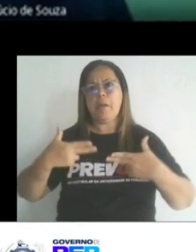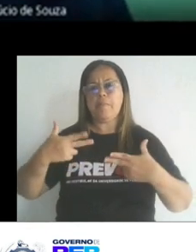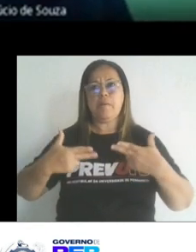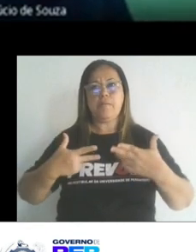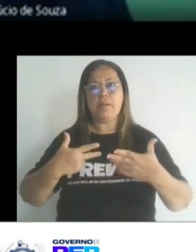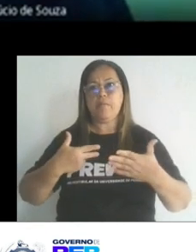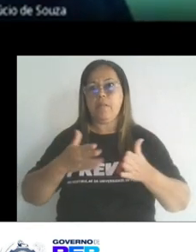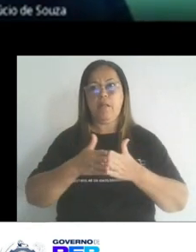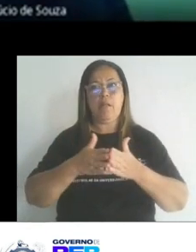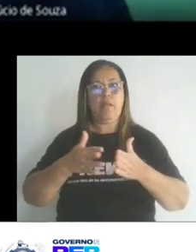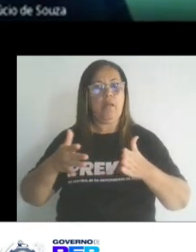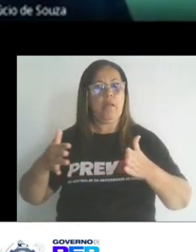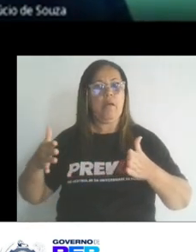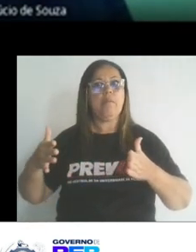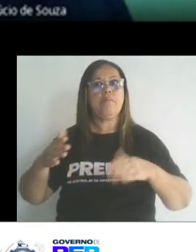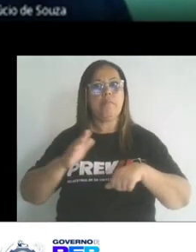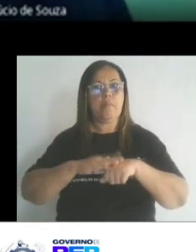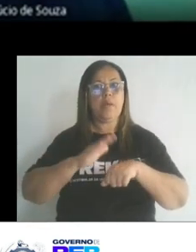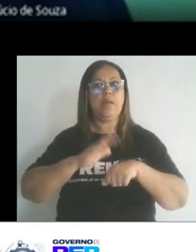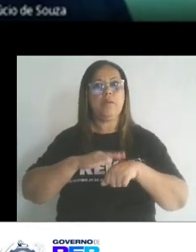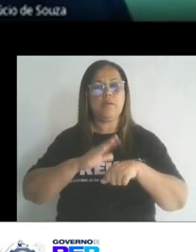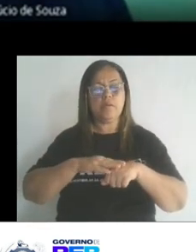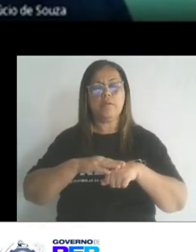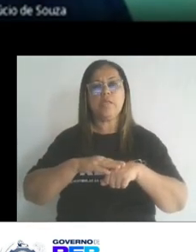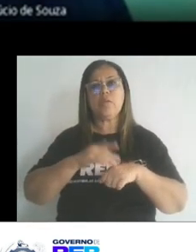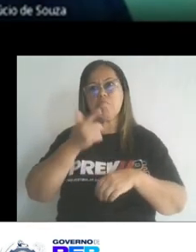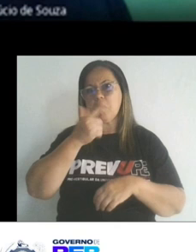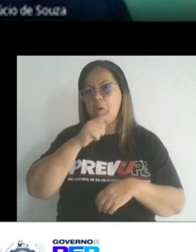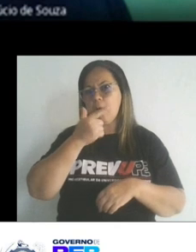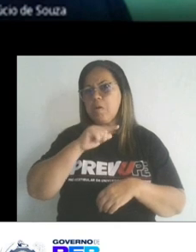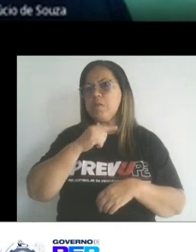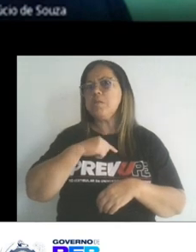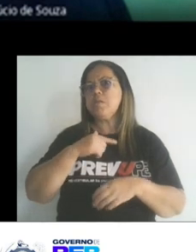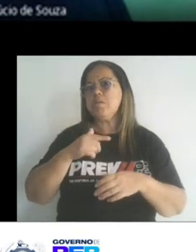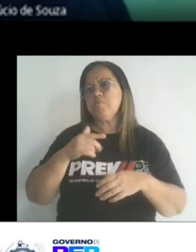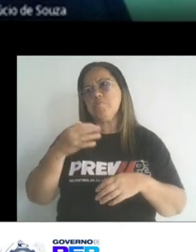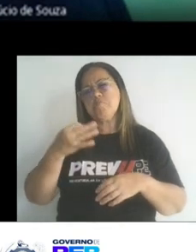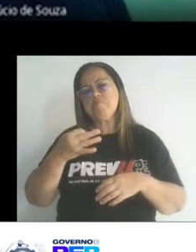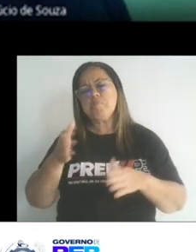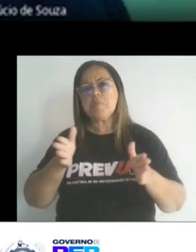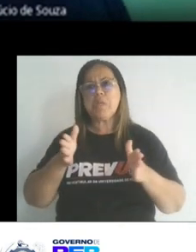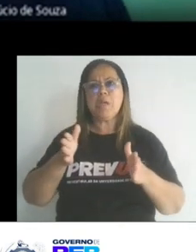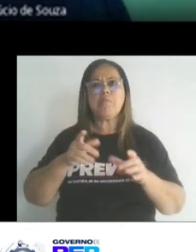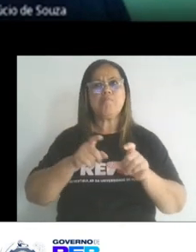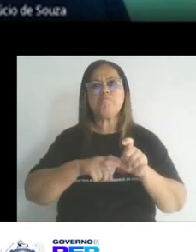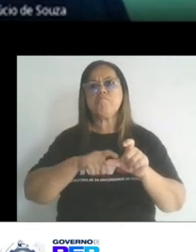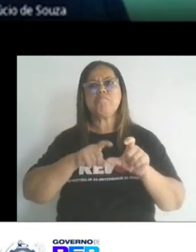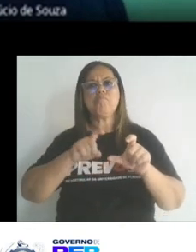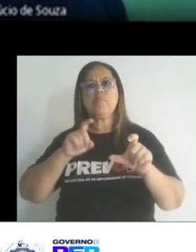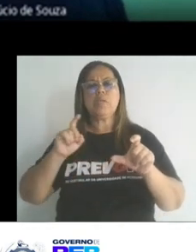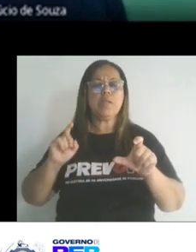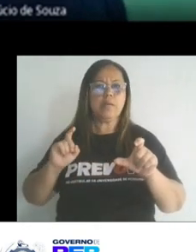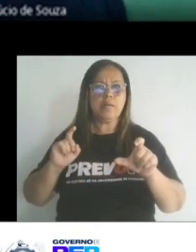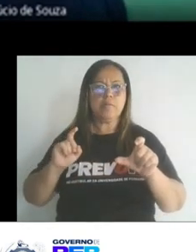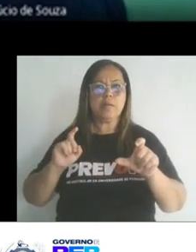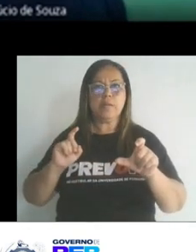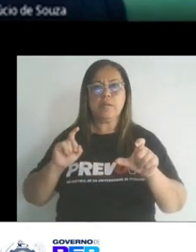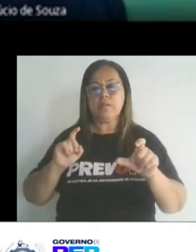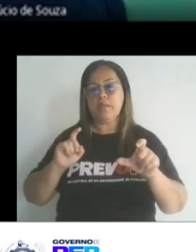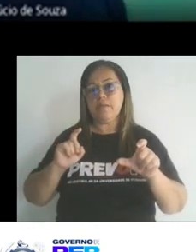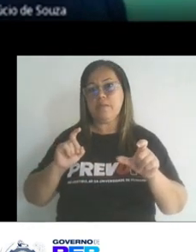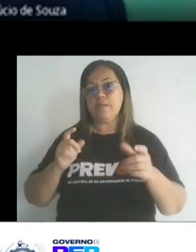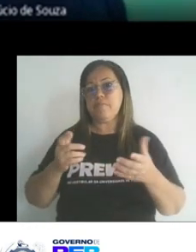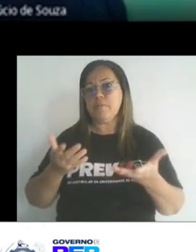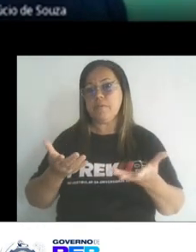tempo nesse período e que conseguiu durante o certo tempo uma certa independência do